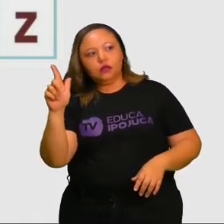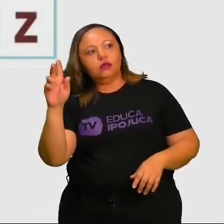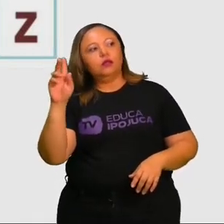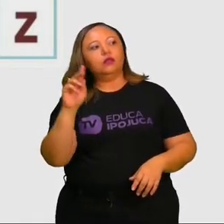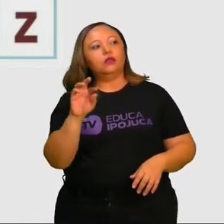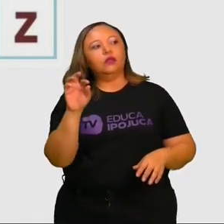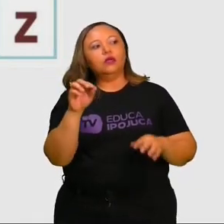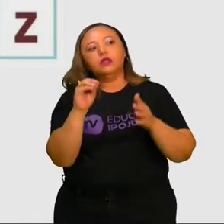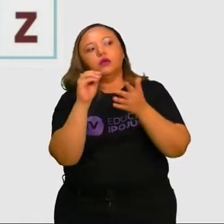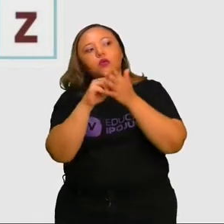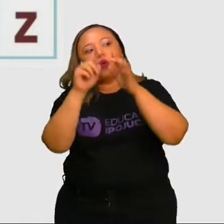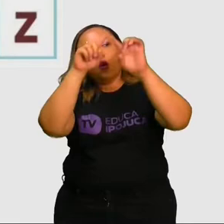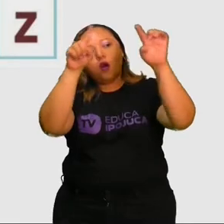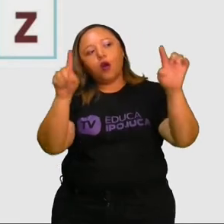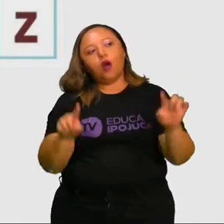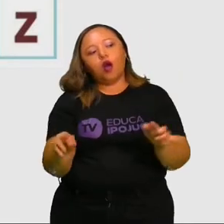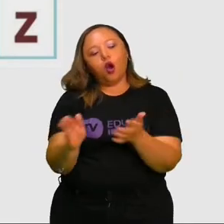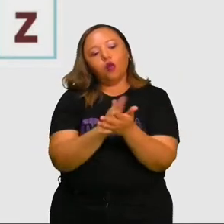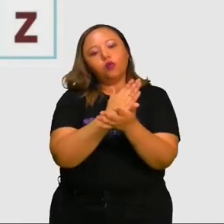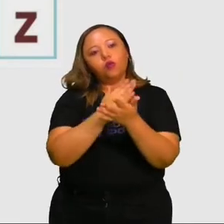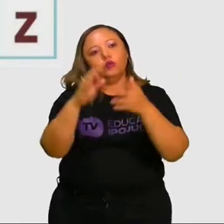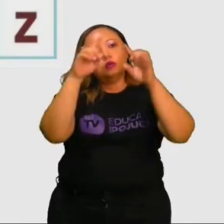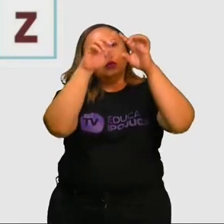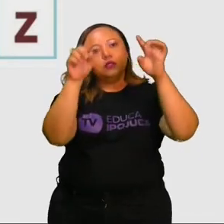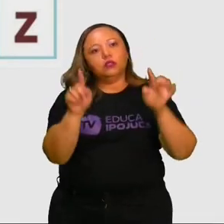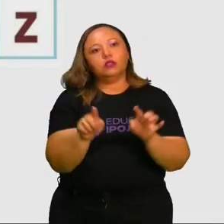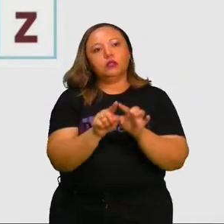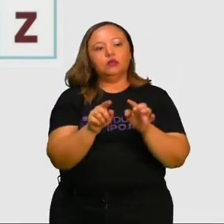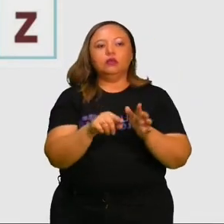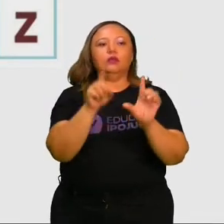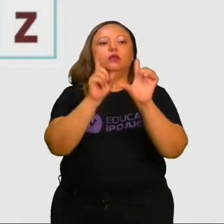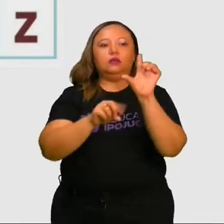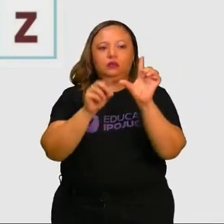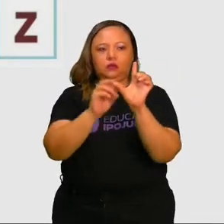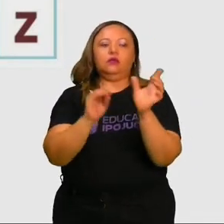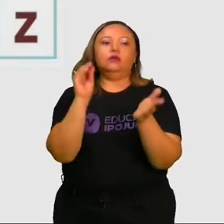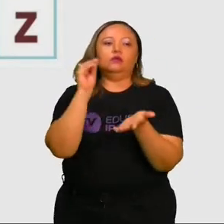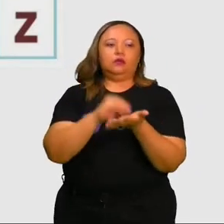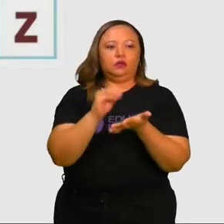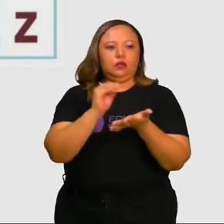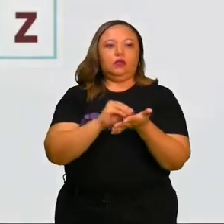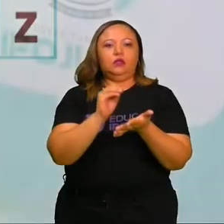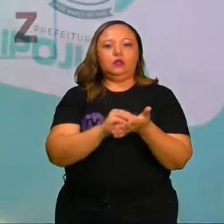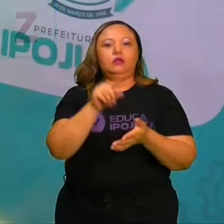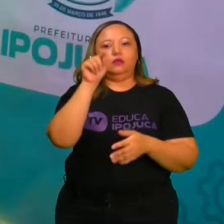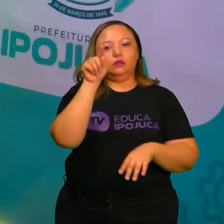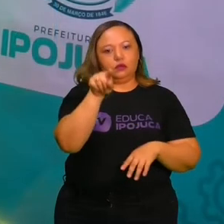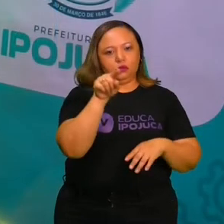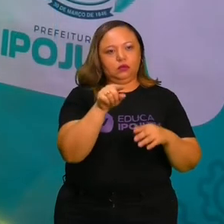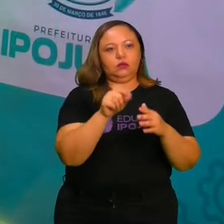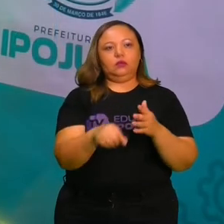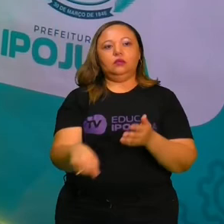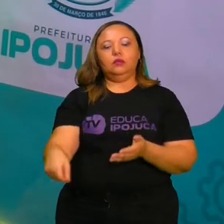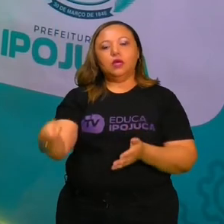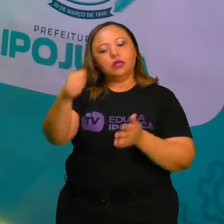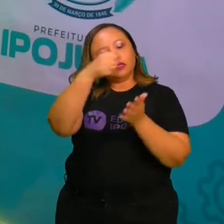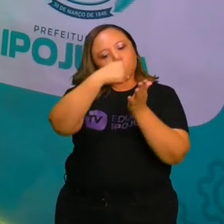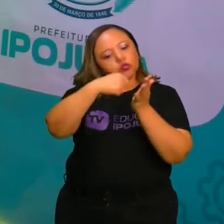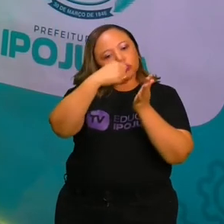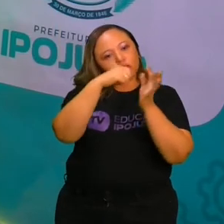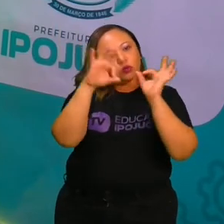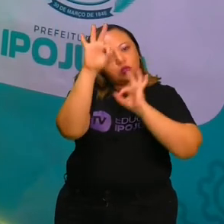M, N, O, P, Q, S, T, U, V, X, Y, Z. Para a